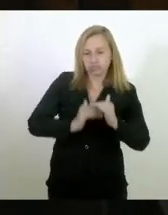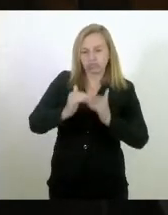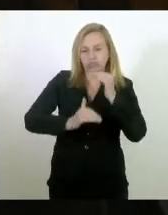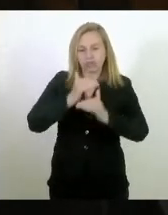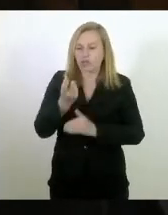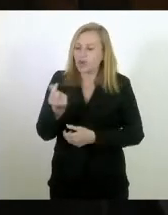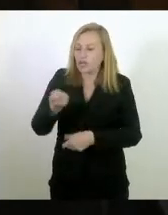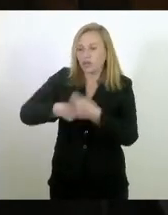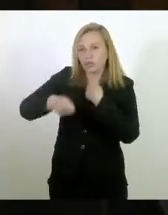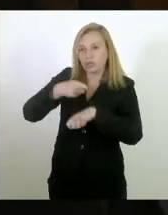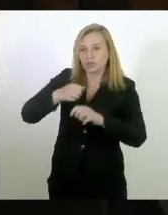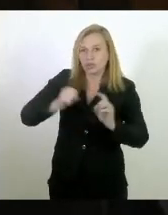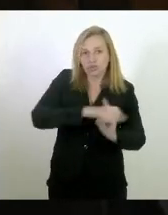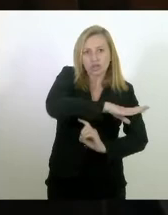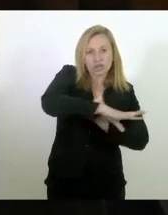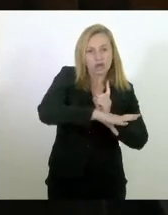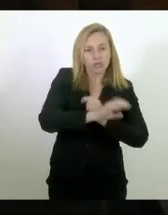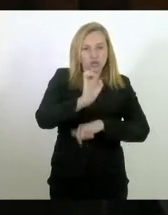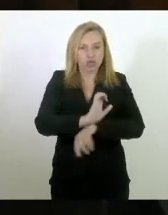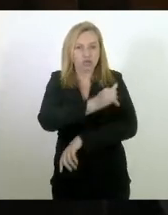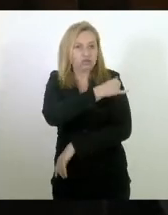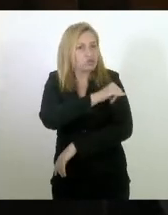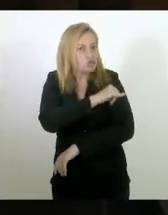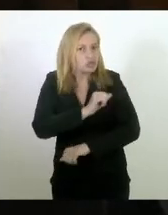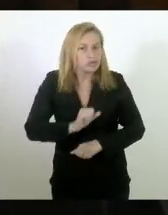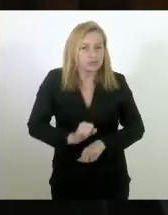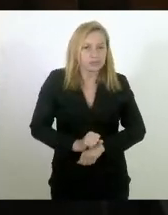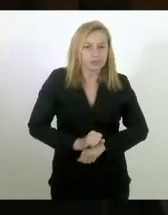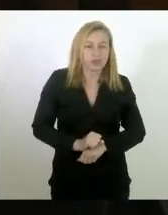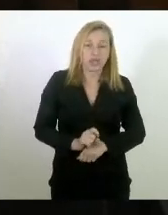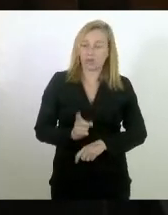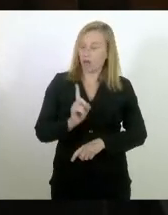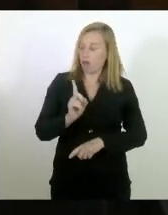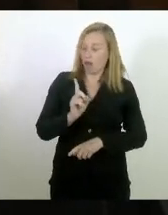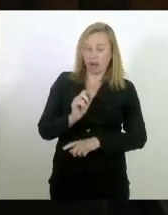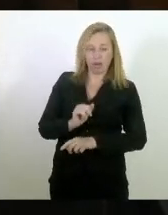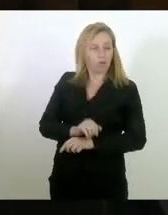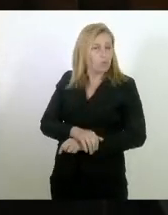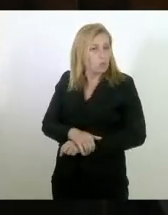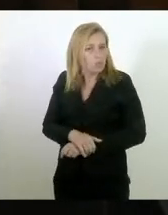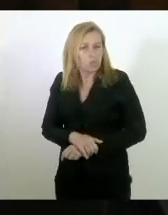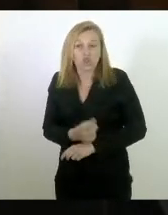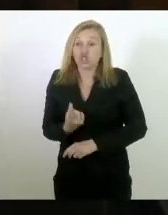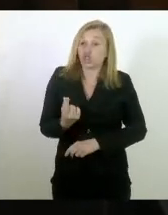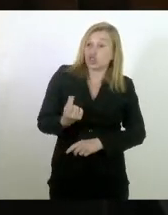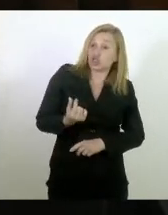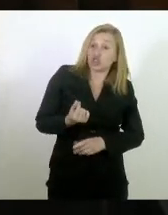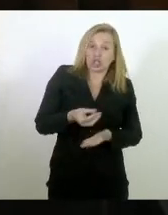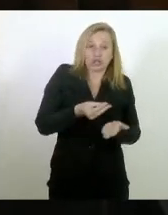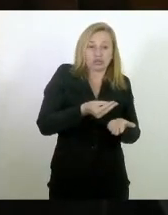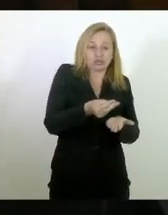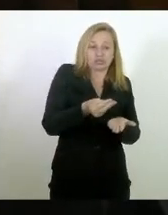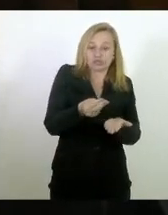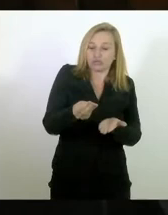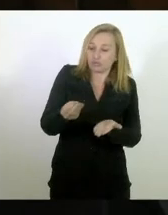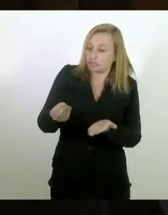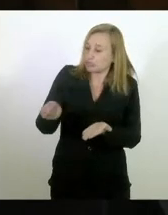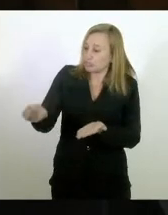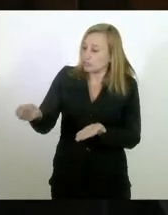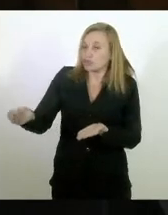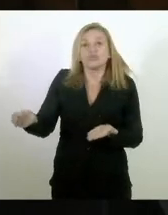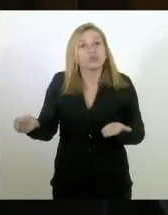econômico e social do Estado do Rio de Janeiro e não dinheiro distribuir tudo